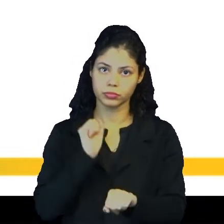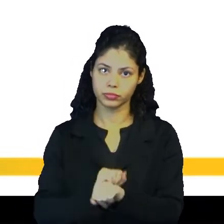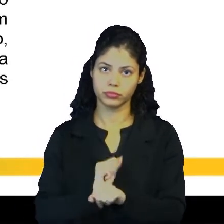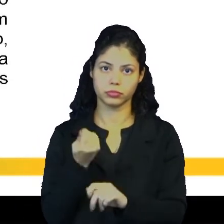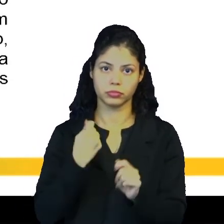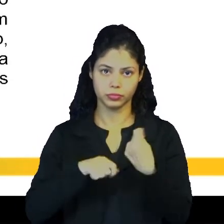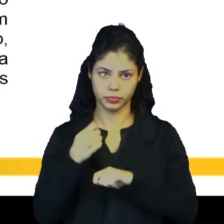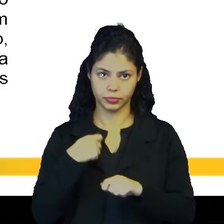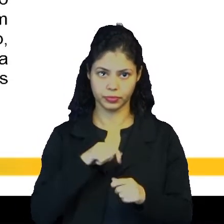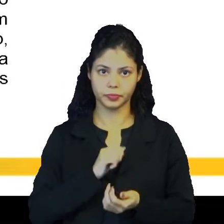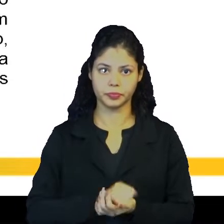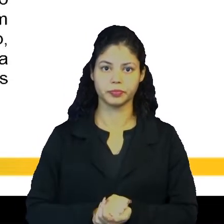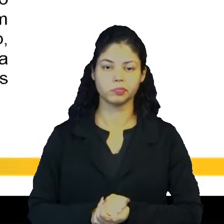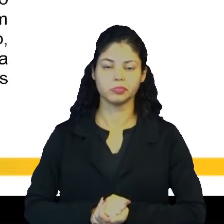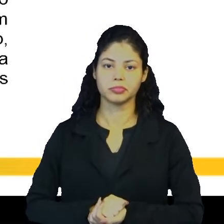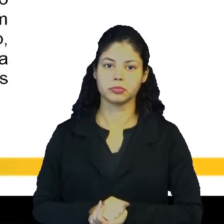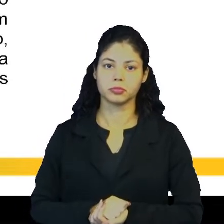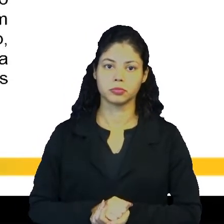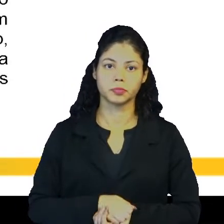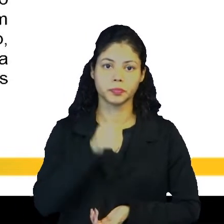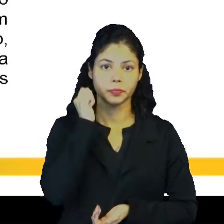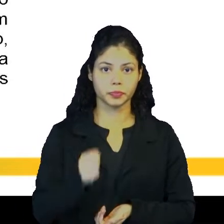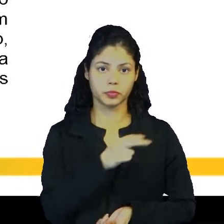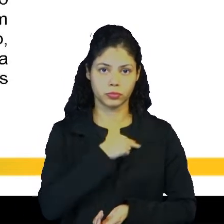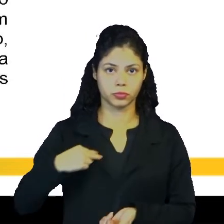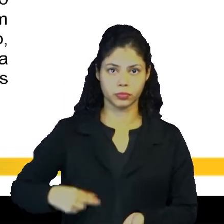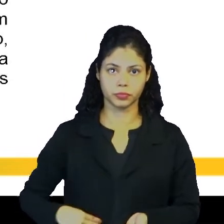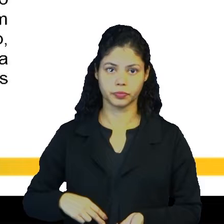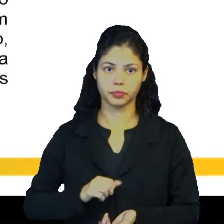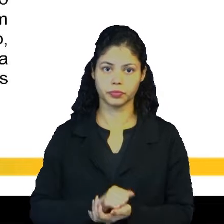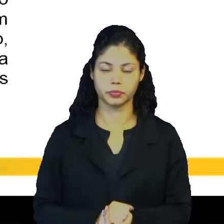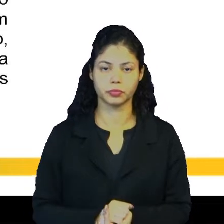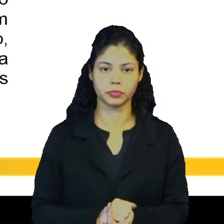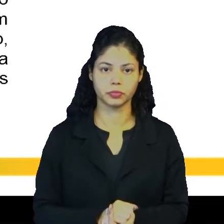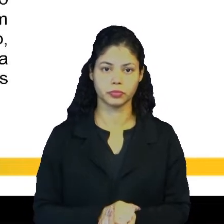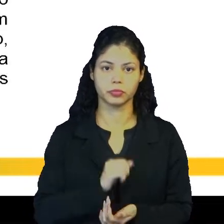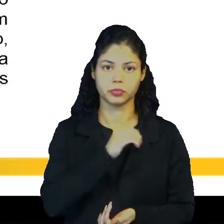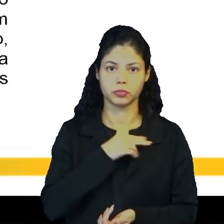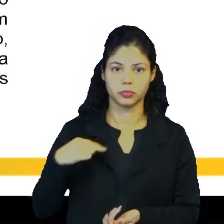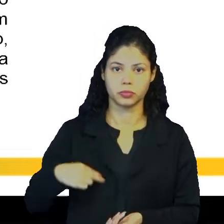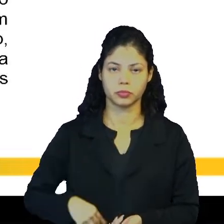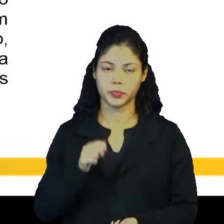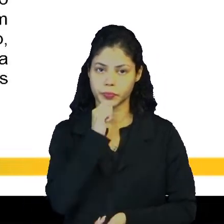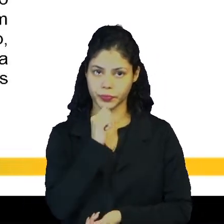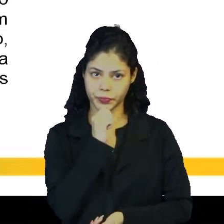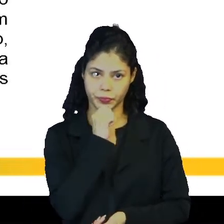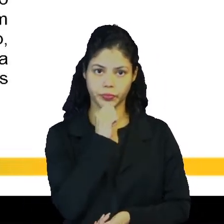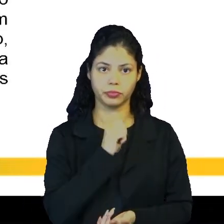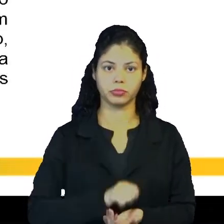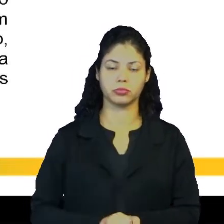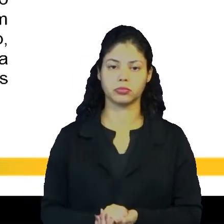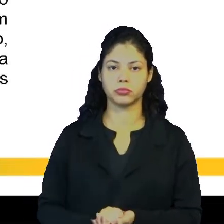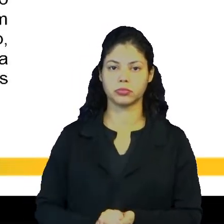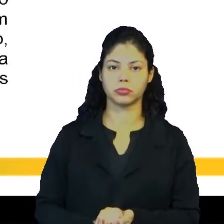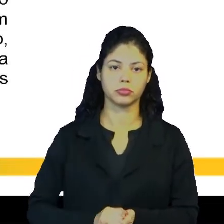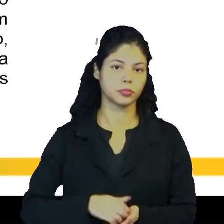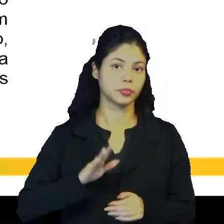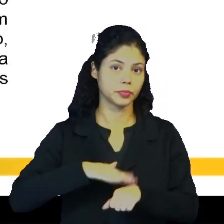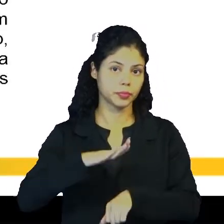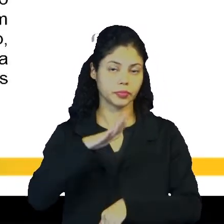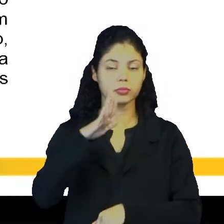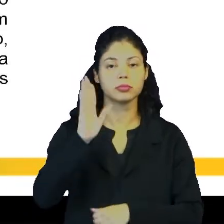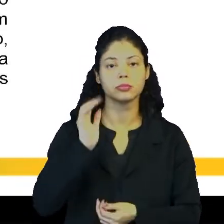estabilidade econômica. A ditadura chilena. A ditadura chilena, é uma das